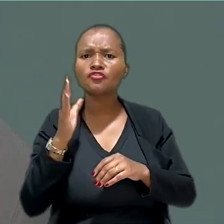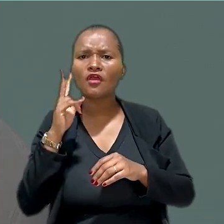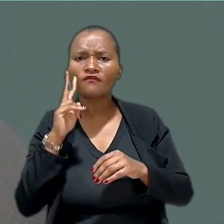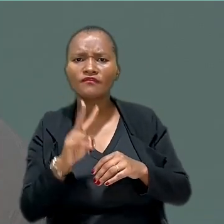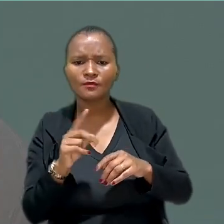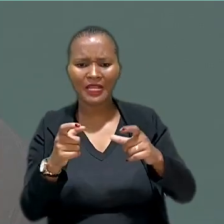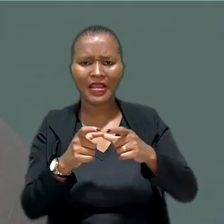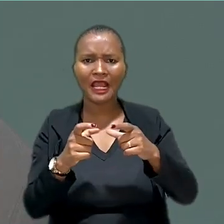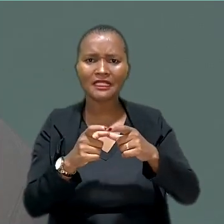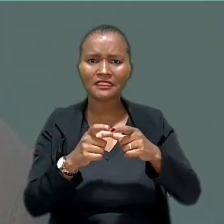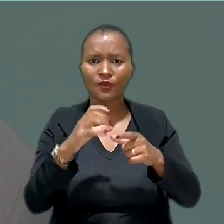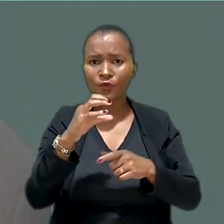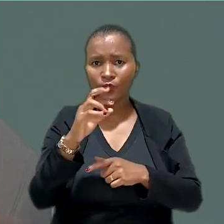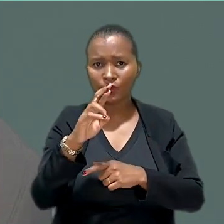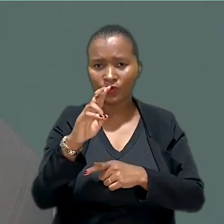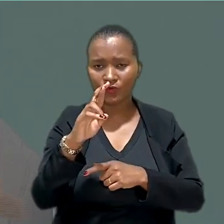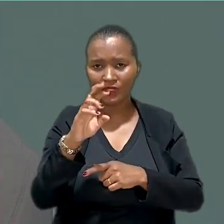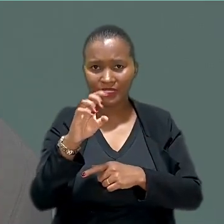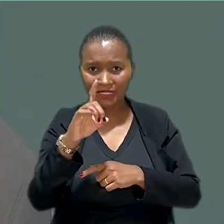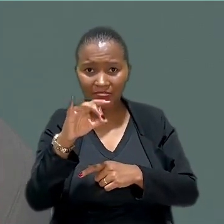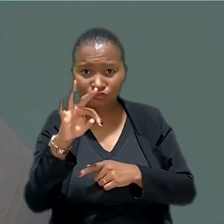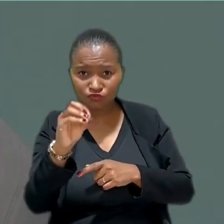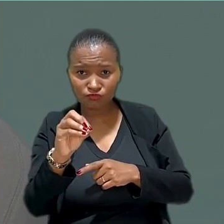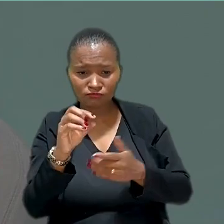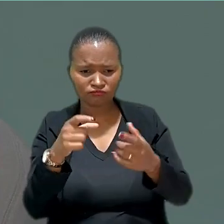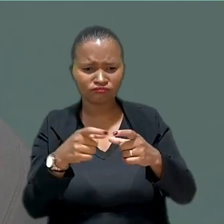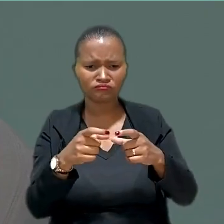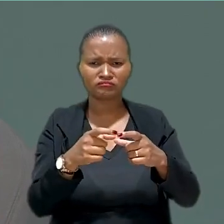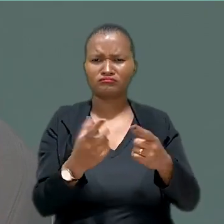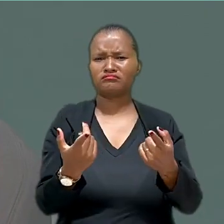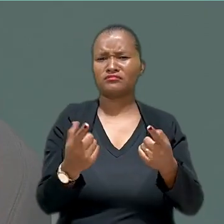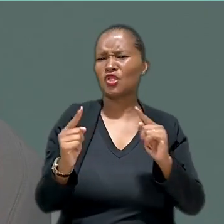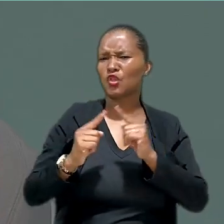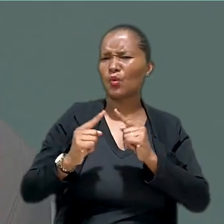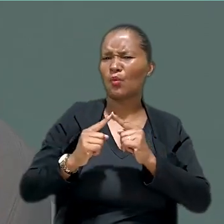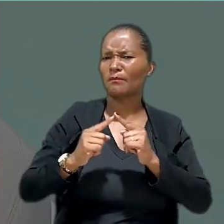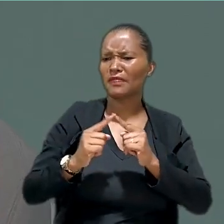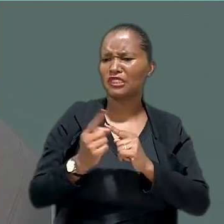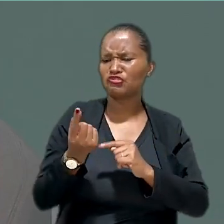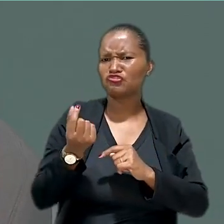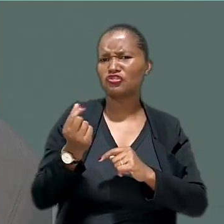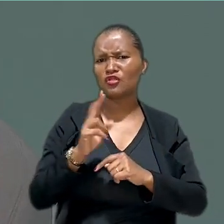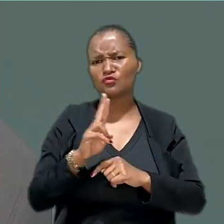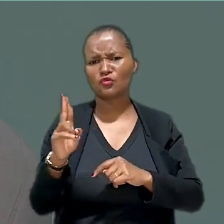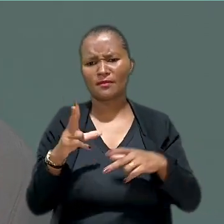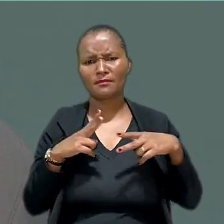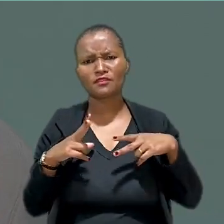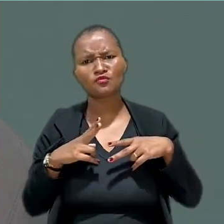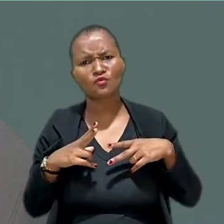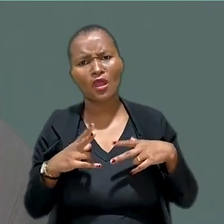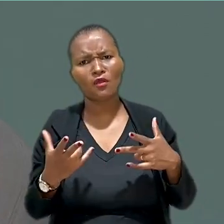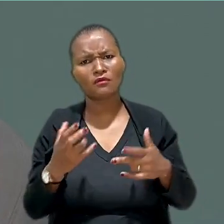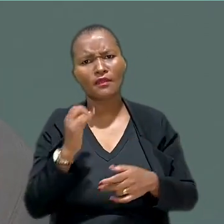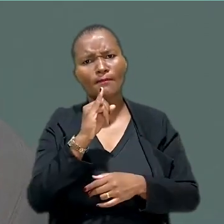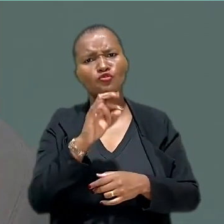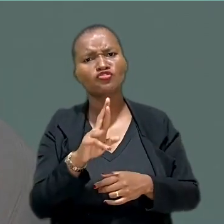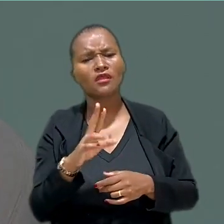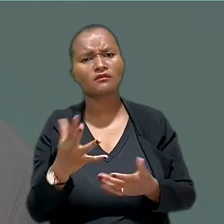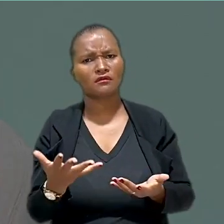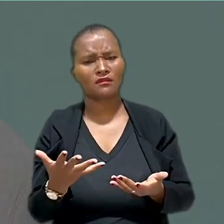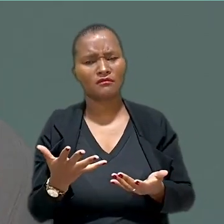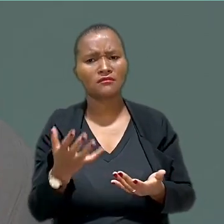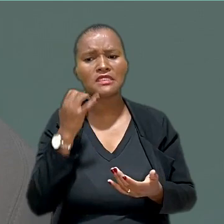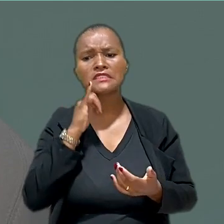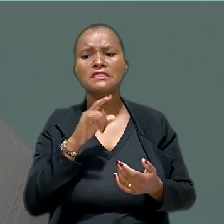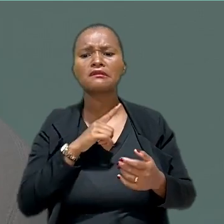cartão de crédito. Às vezes a pessoa tem um movimento de cartão de crédito incompatível com o que ela tem em nome pessoal, declarado no imposto de renda. Se